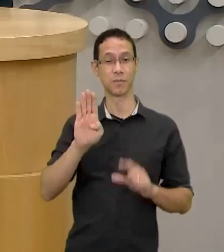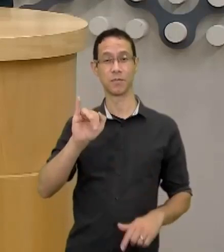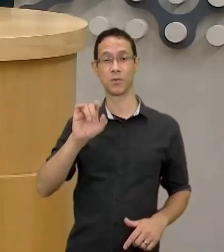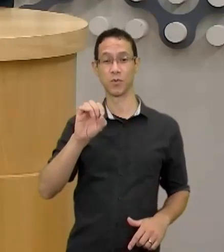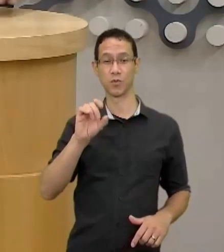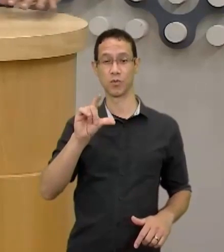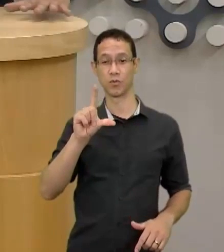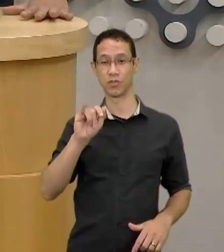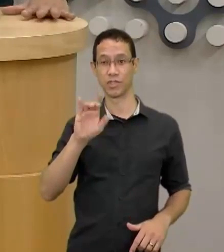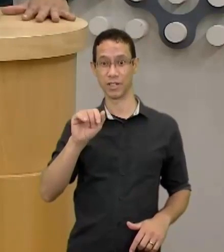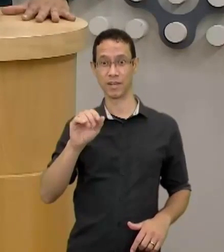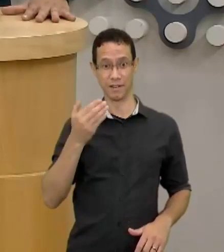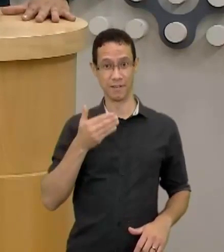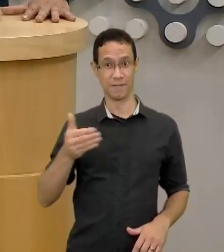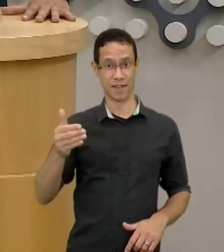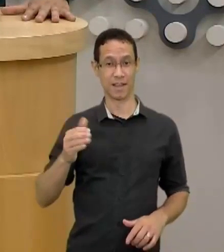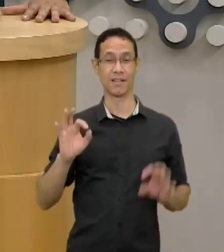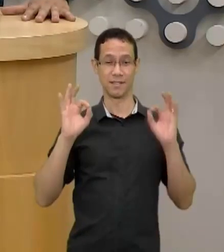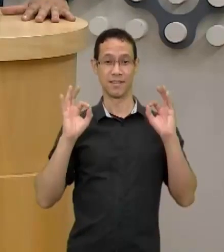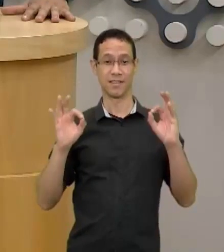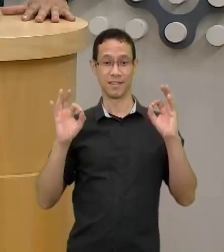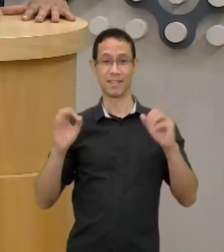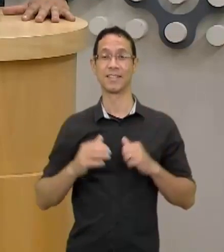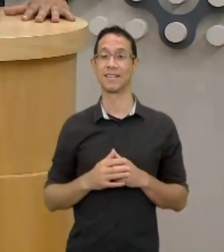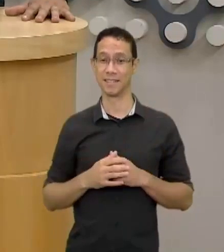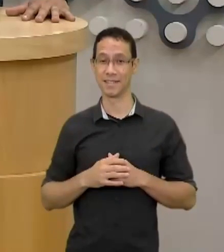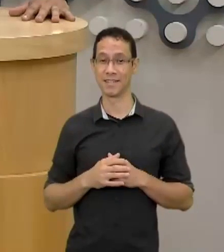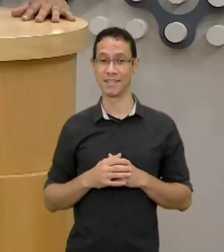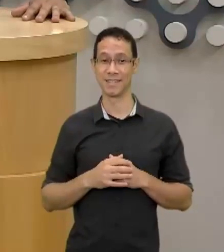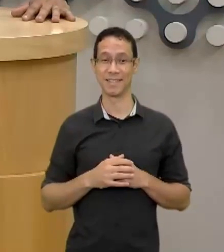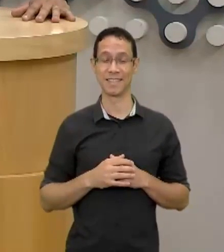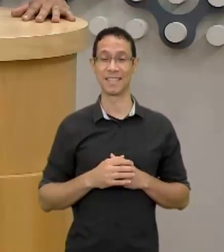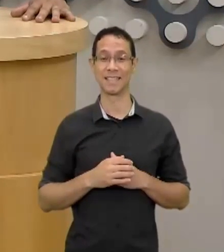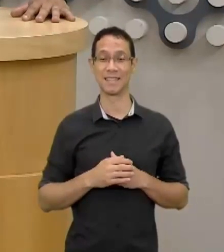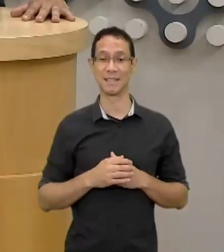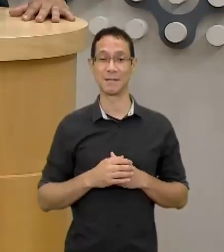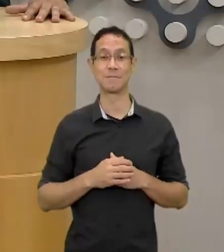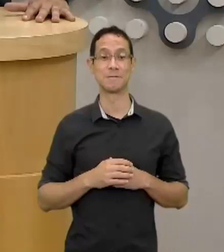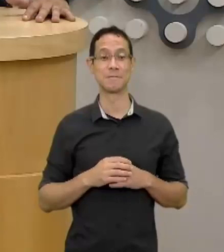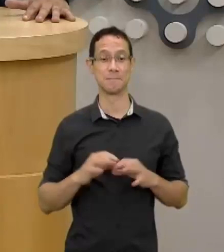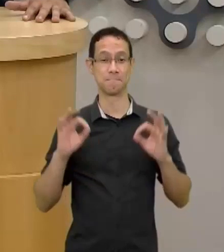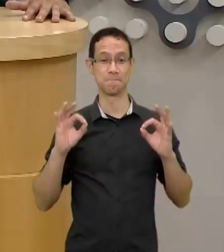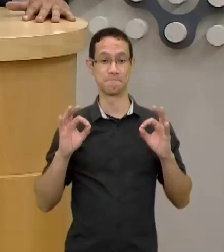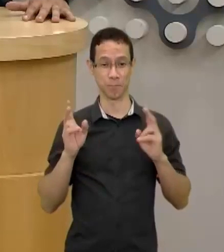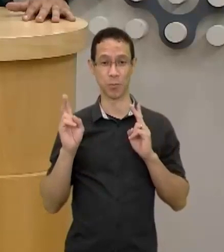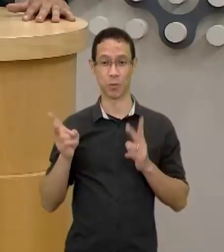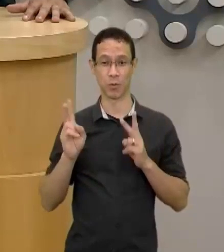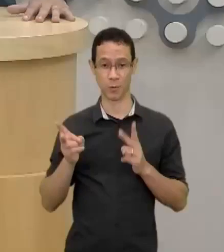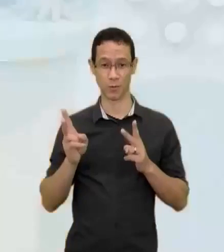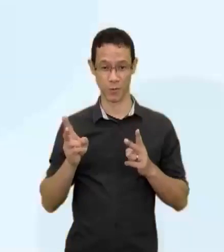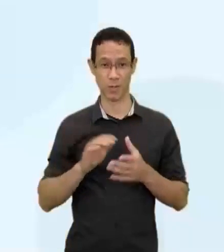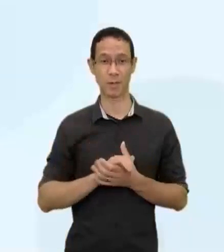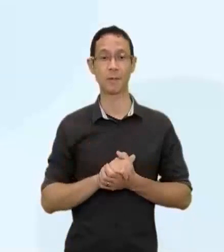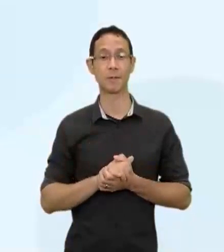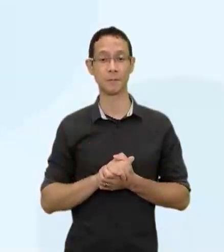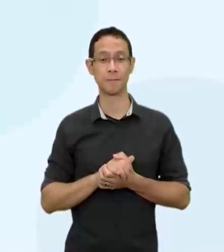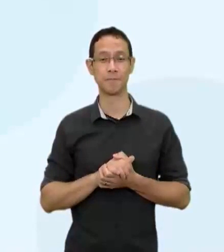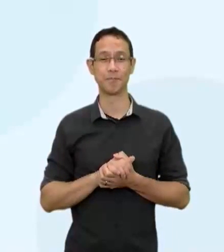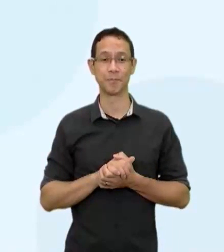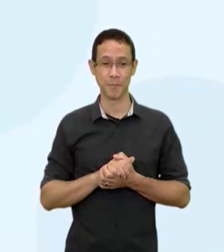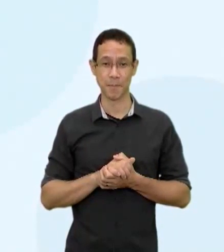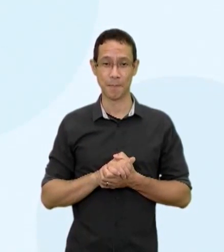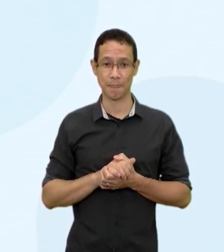Eu tô. Será uma bióloga? Você não. Não, tá certo. Vamos lá, continuando. E